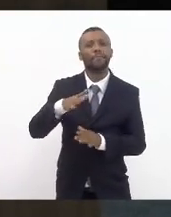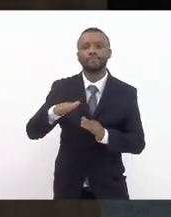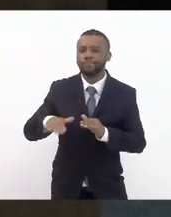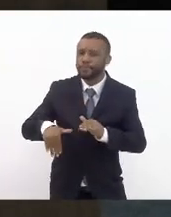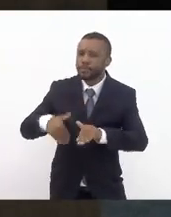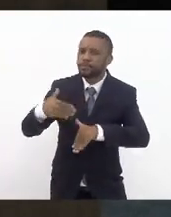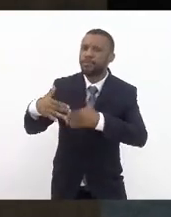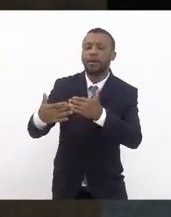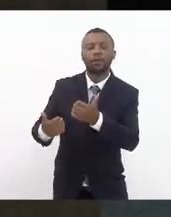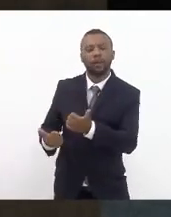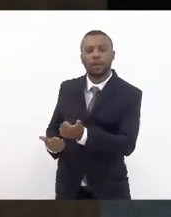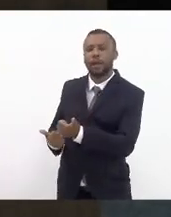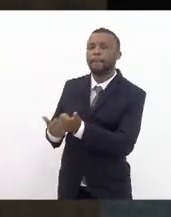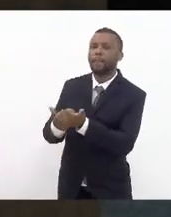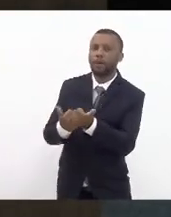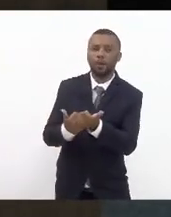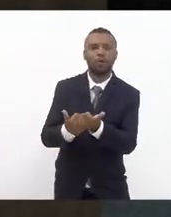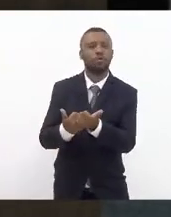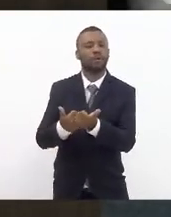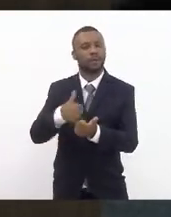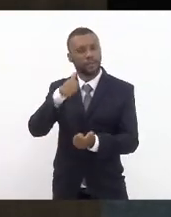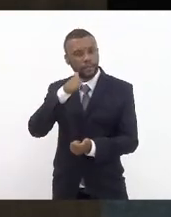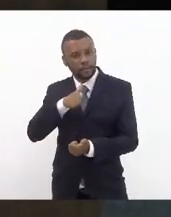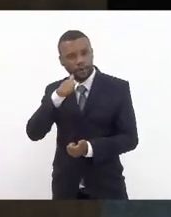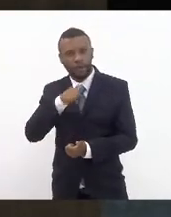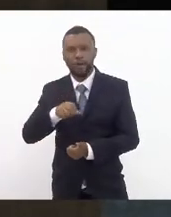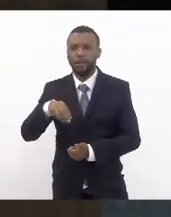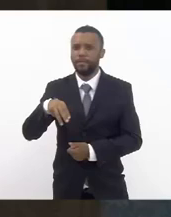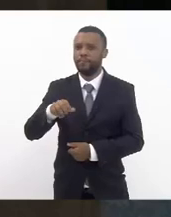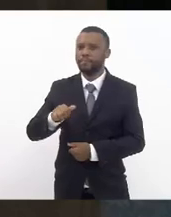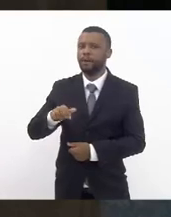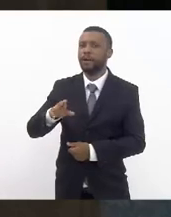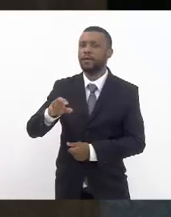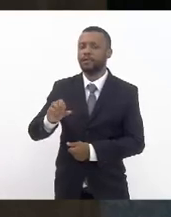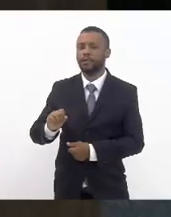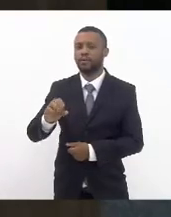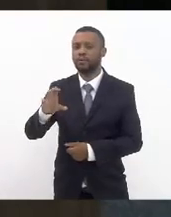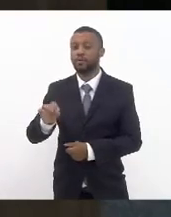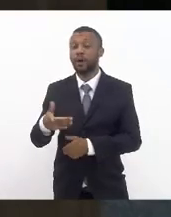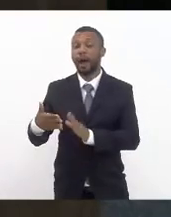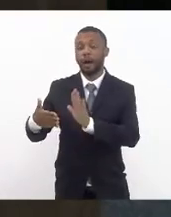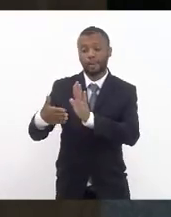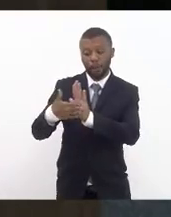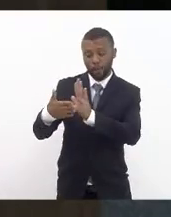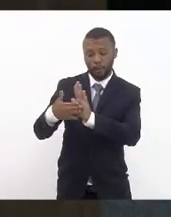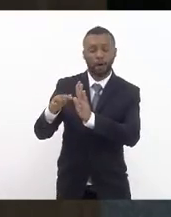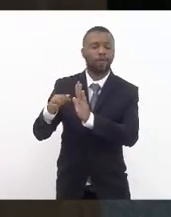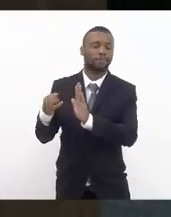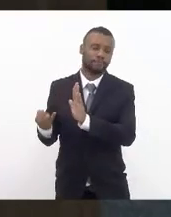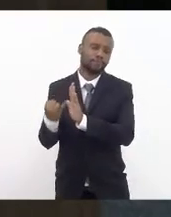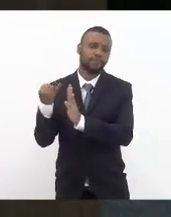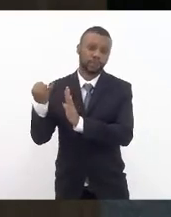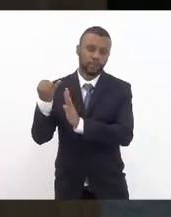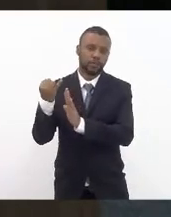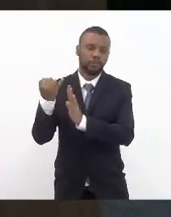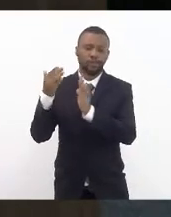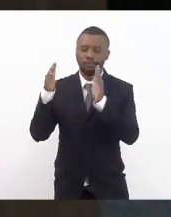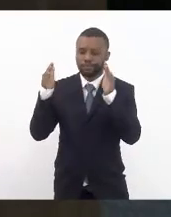desenvolvimento e apoio das atividades das mulheres marisqueiras. A proposta tem grande importância e relevância